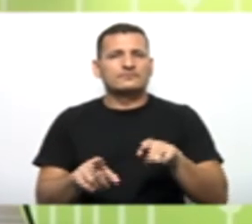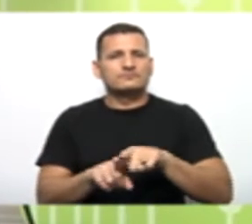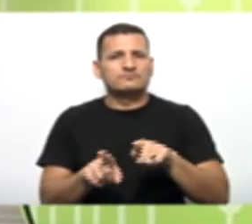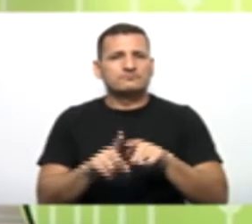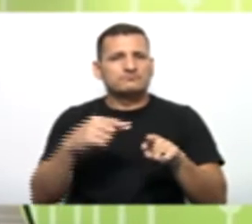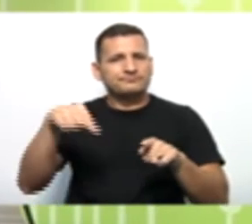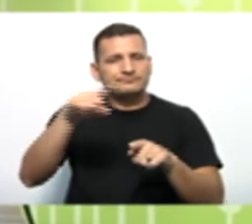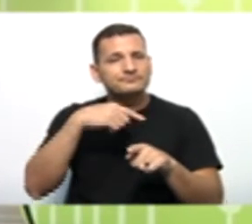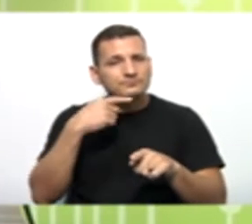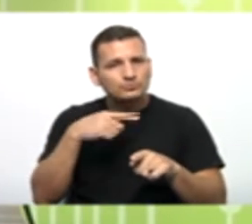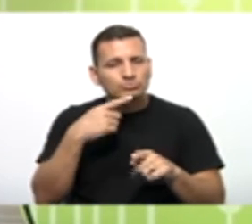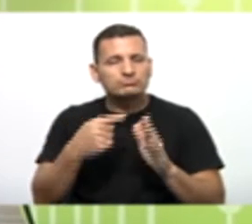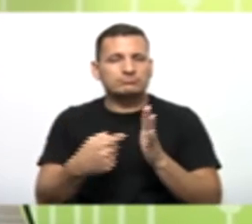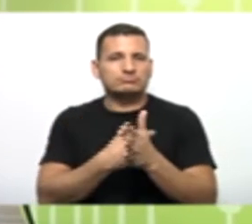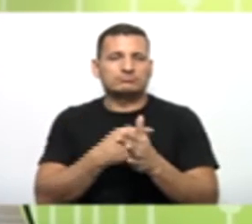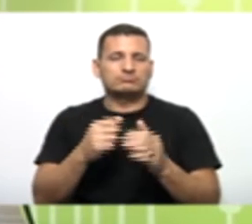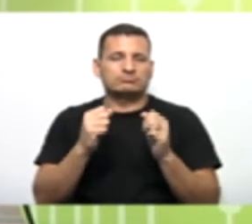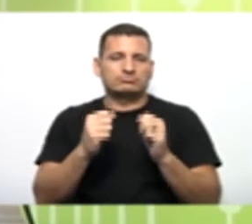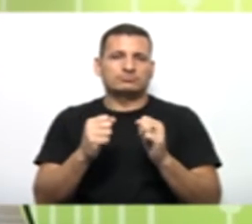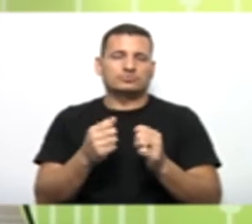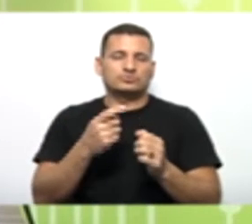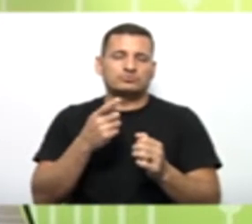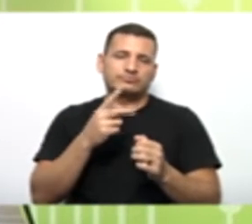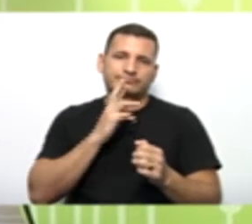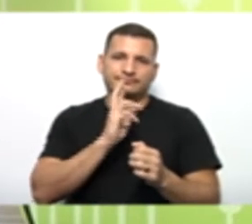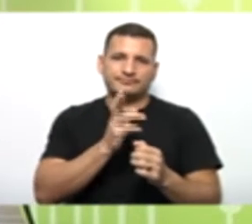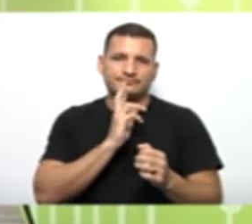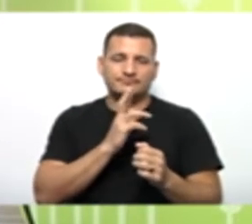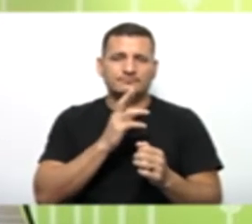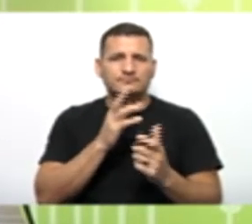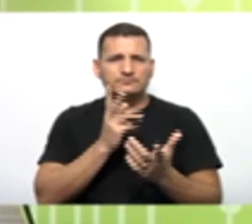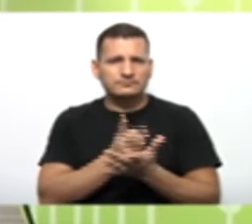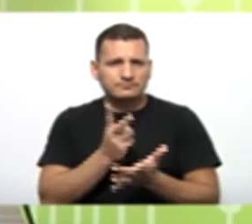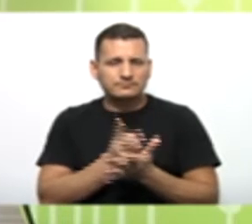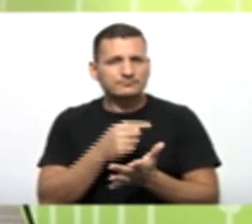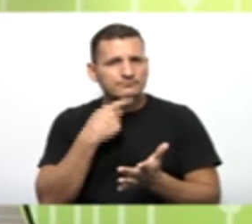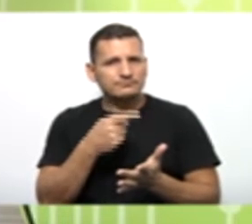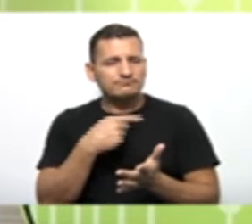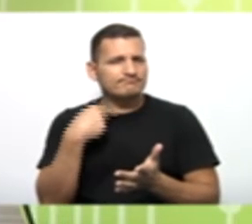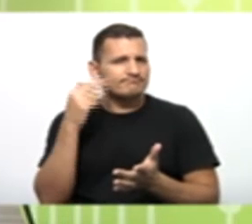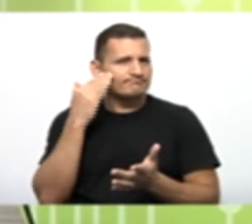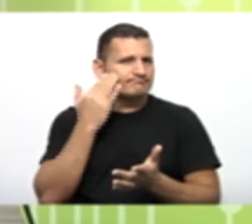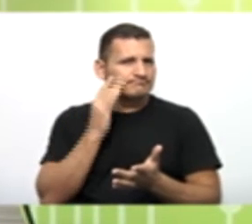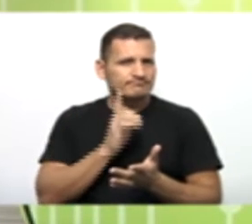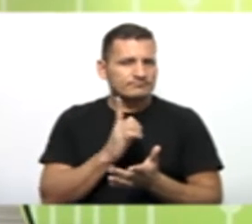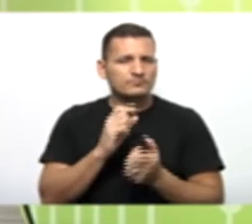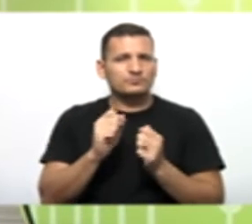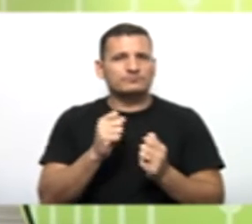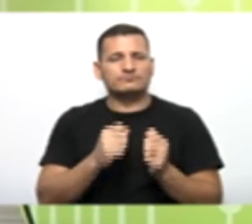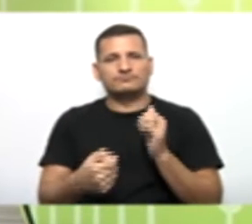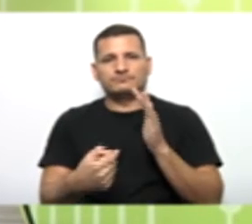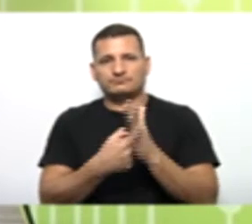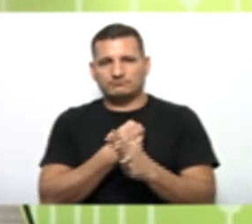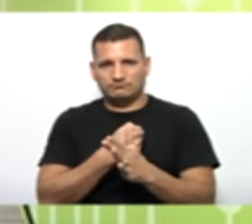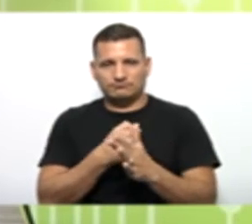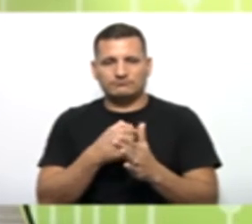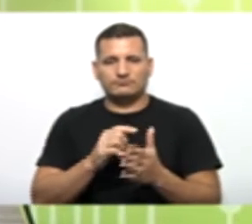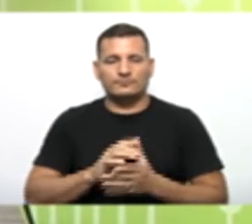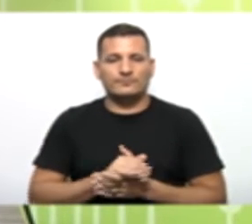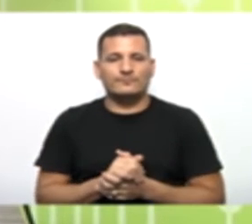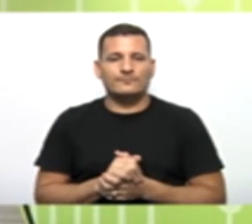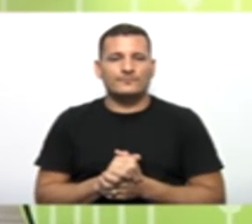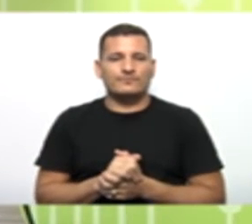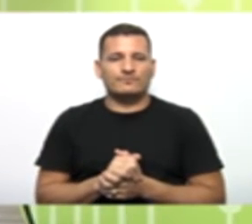de vocês. Sempre que vocês, alunos, tiverem alguma dúvida, não entenderam alguma coisa, pode perguntar para a gente.